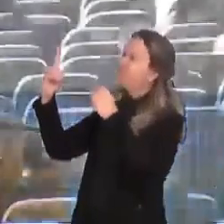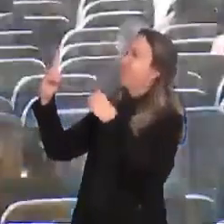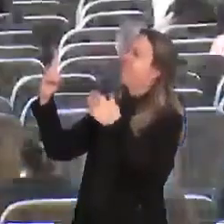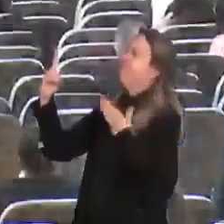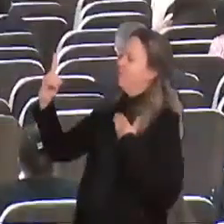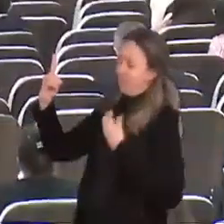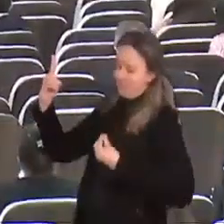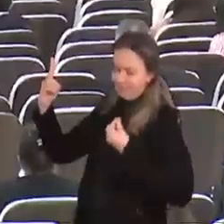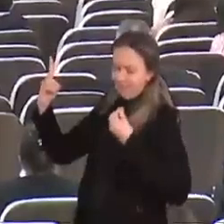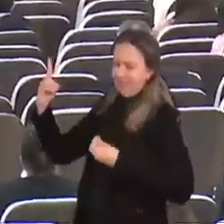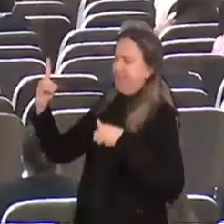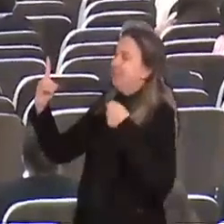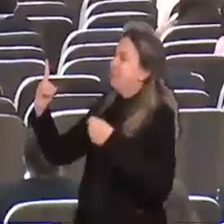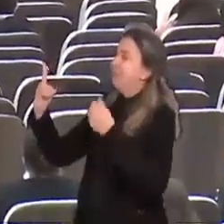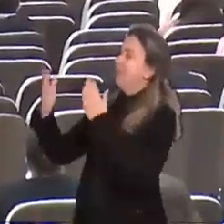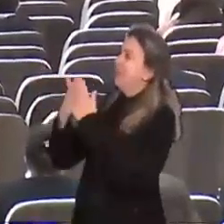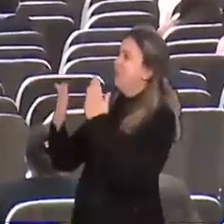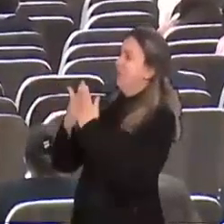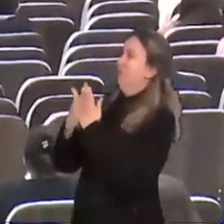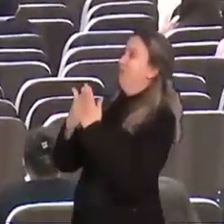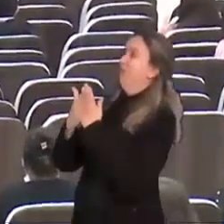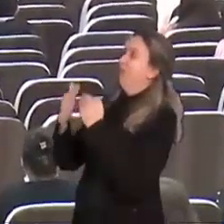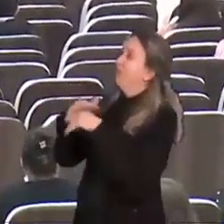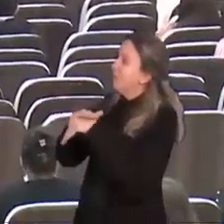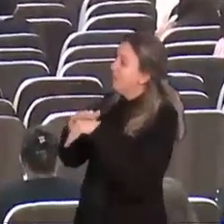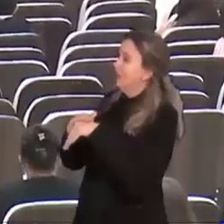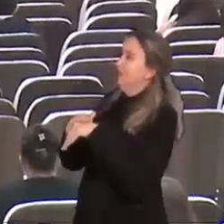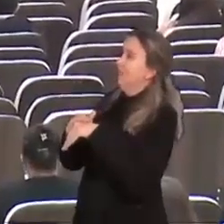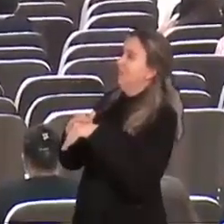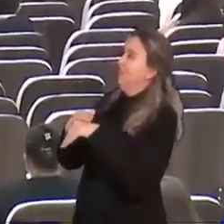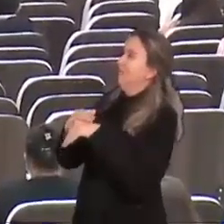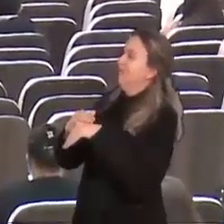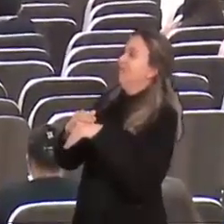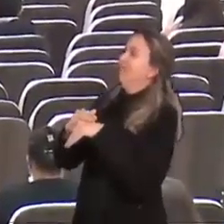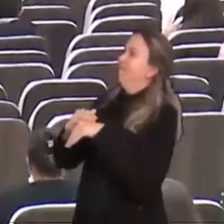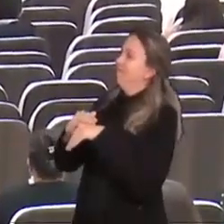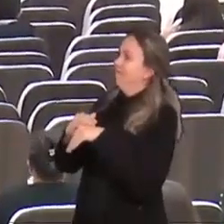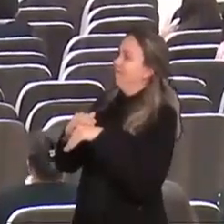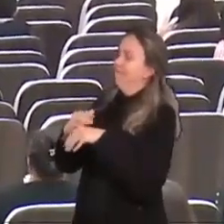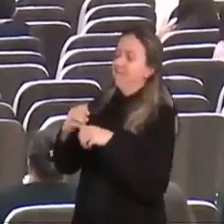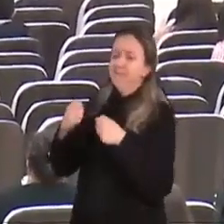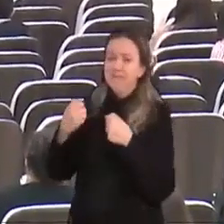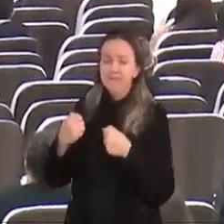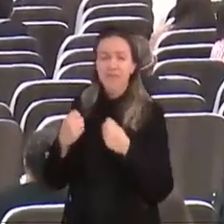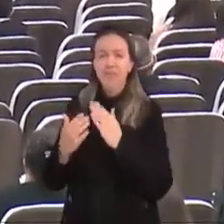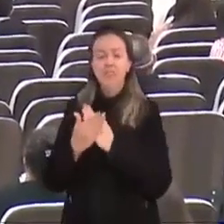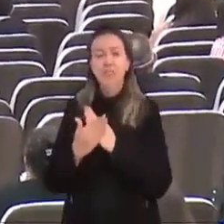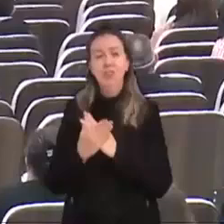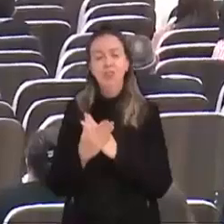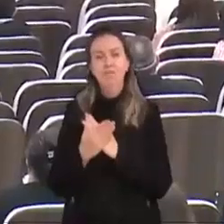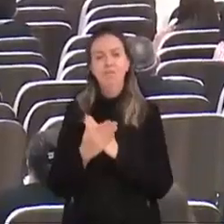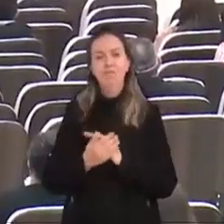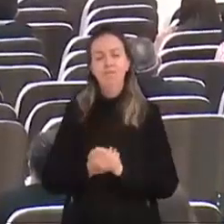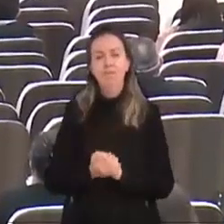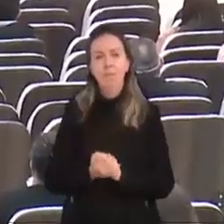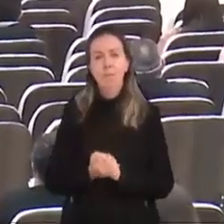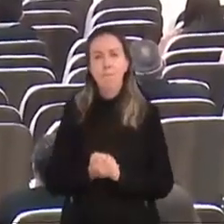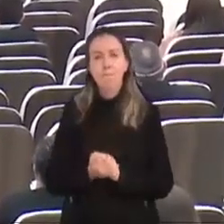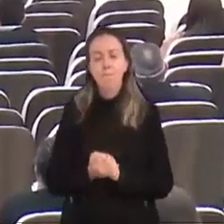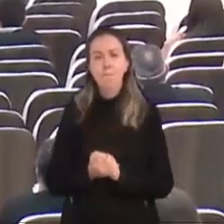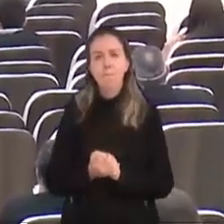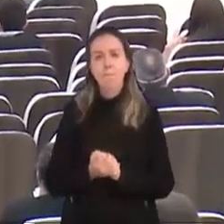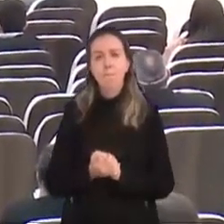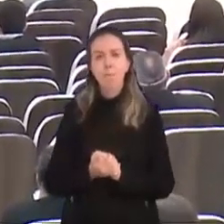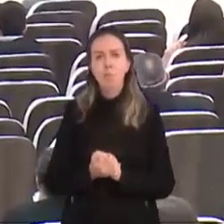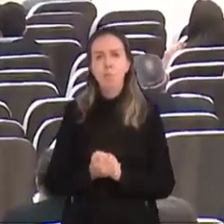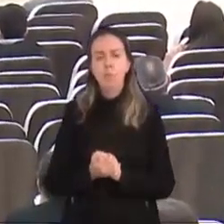debaixo da autoridade de Deus e da bênção do nosso pastor, para dizer isso. Quando um povo não ora